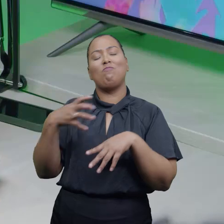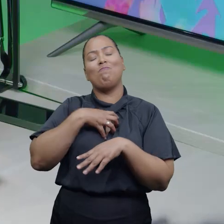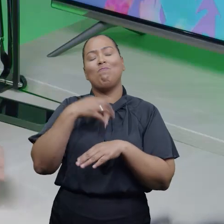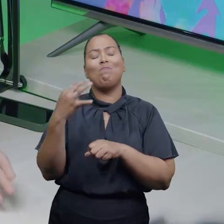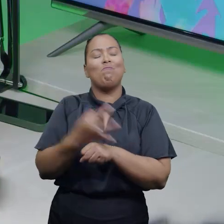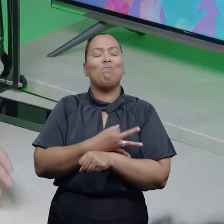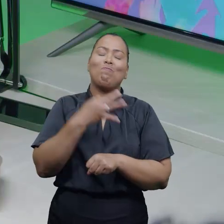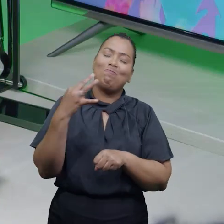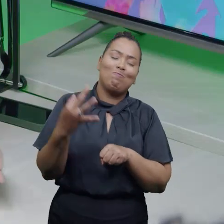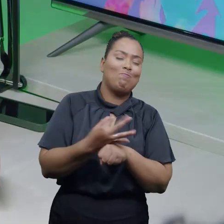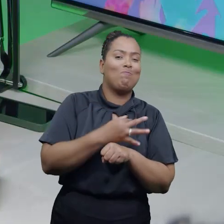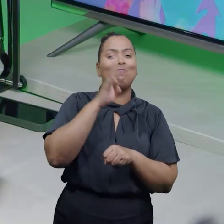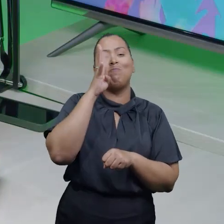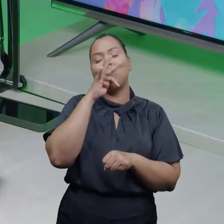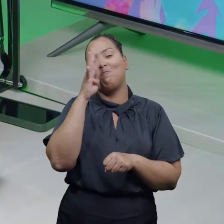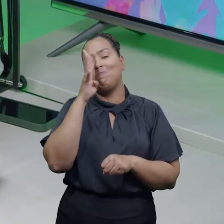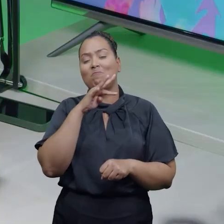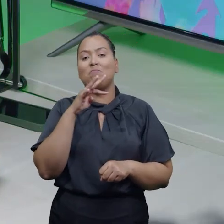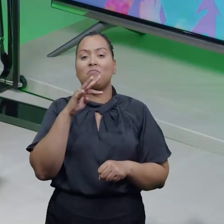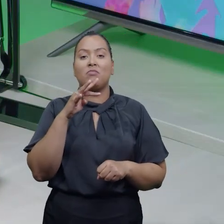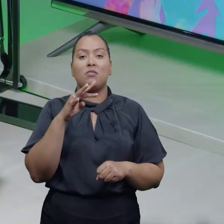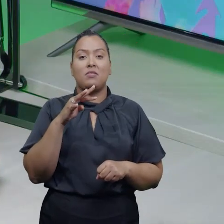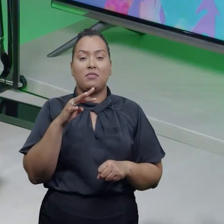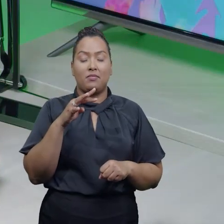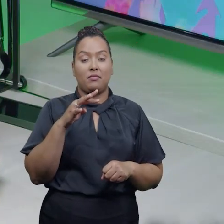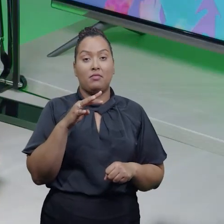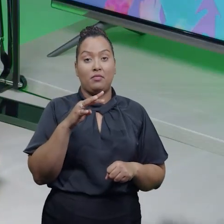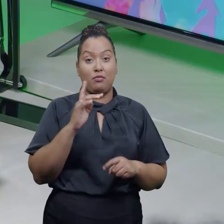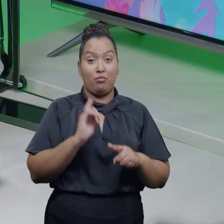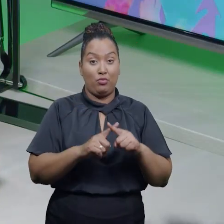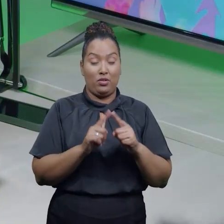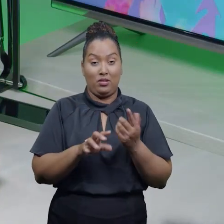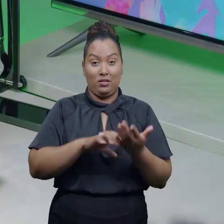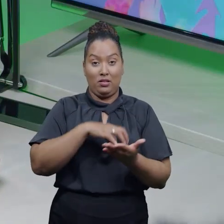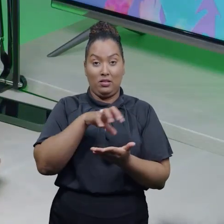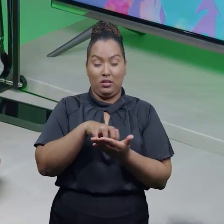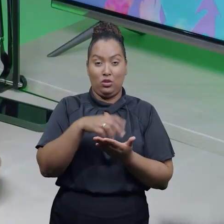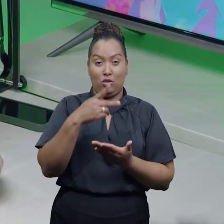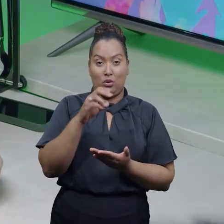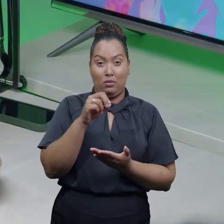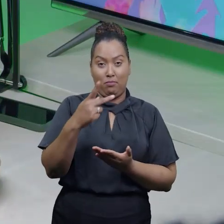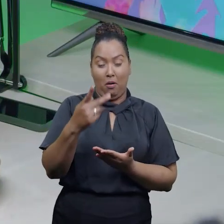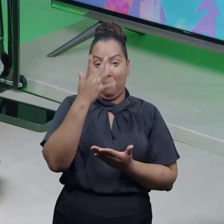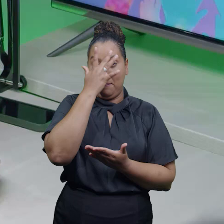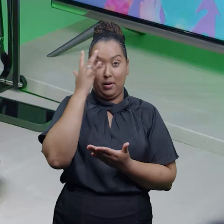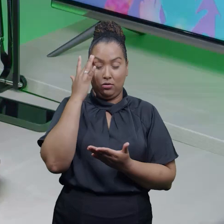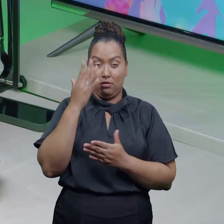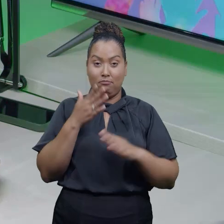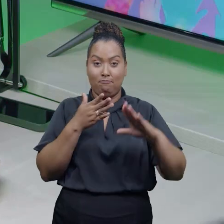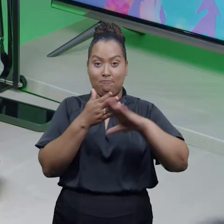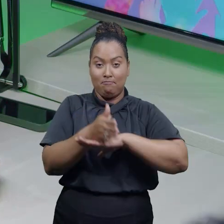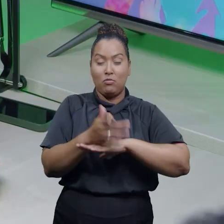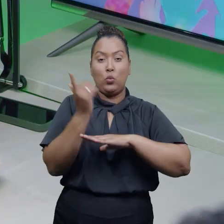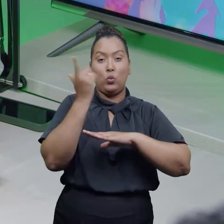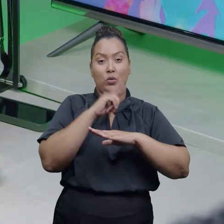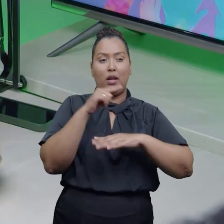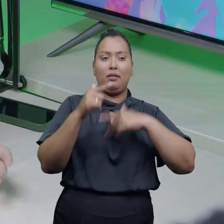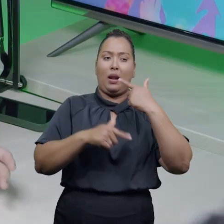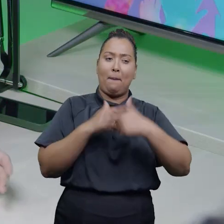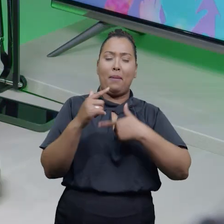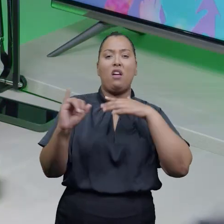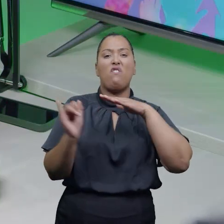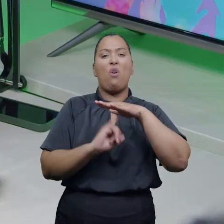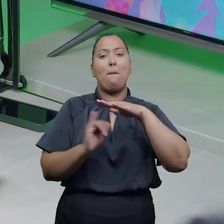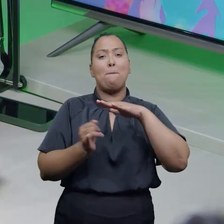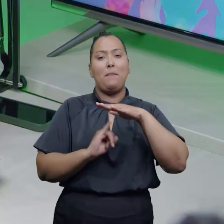população também, né, de ver instalados esses serviços. Porque o centro, que é onde normalmente essas pessoas conseguem desenvolver uma